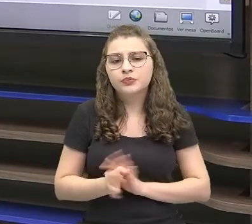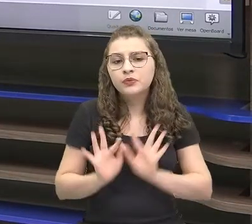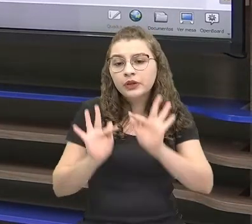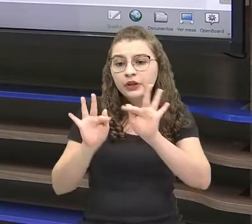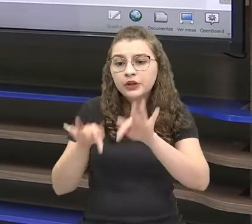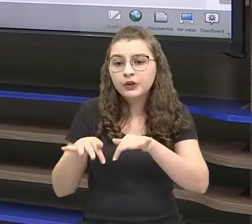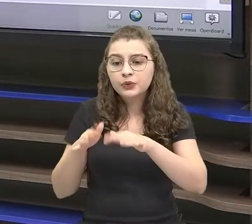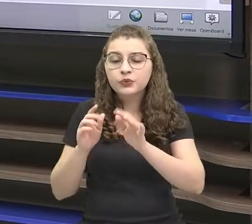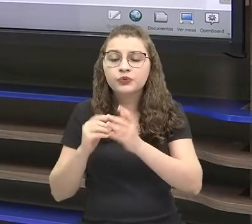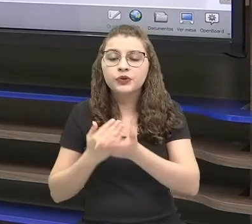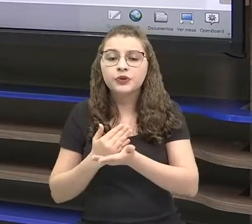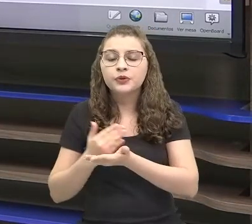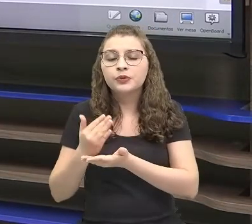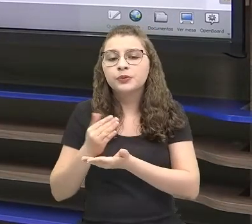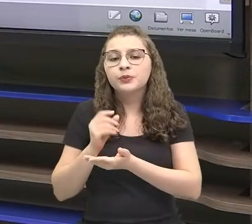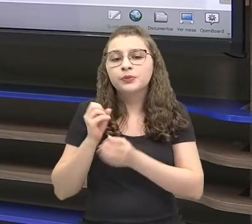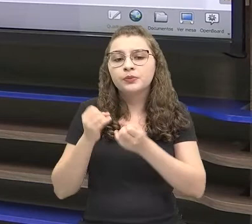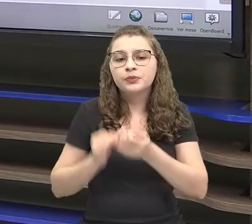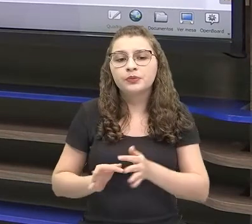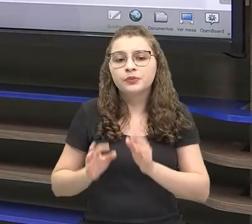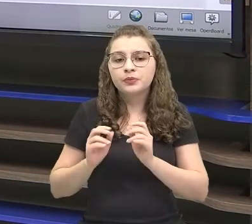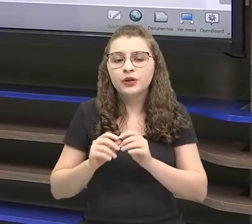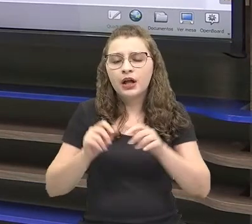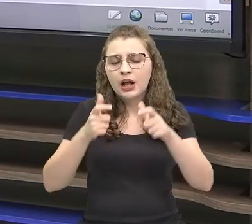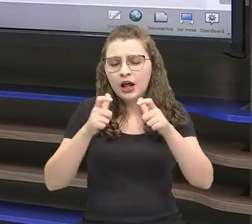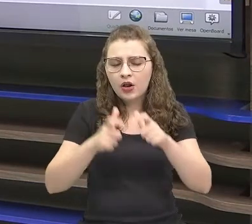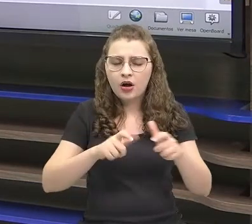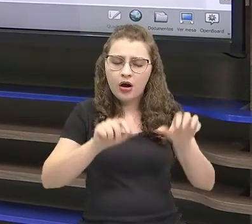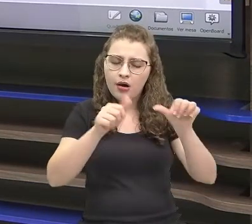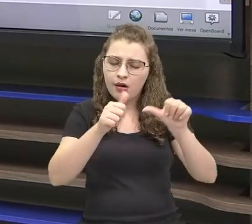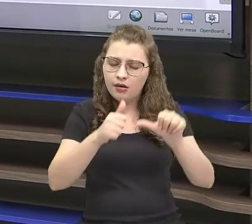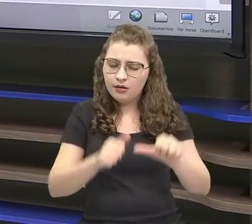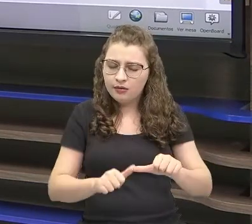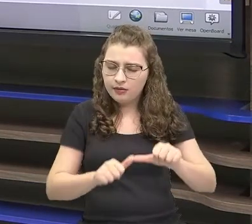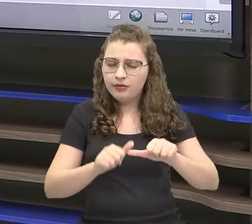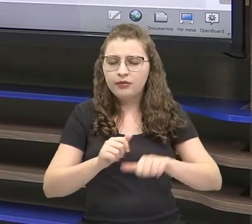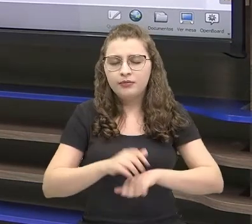na primeira parte, ele vai analisar a terra, ele